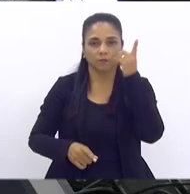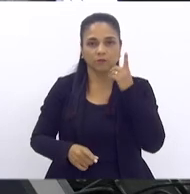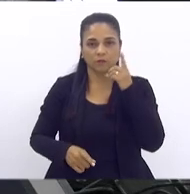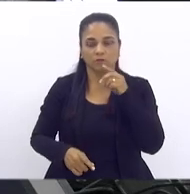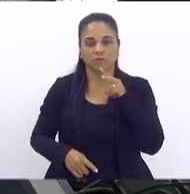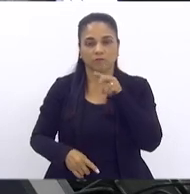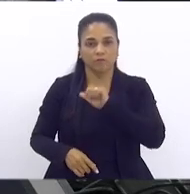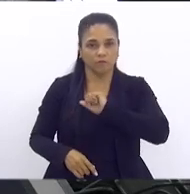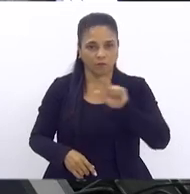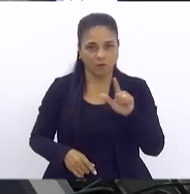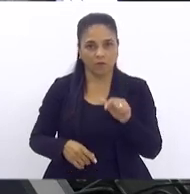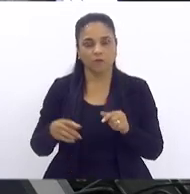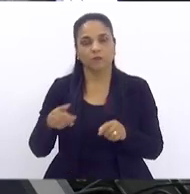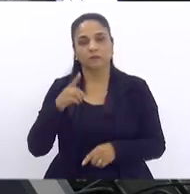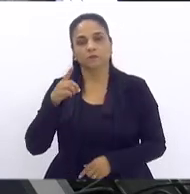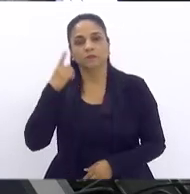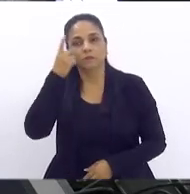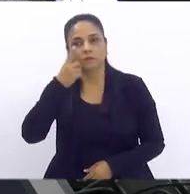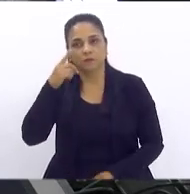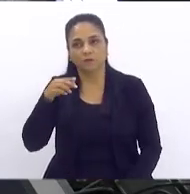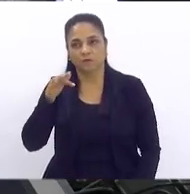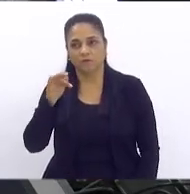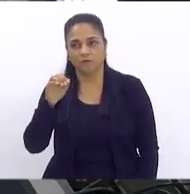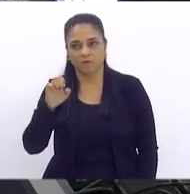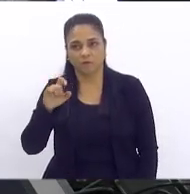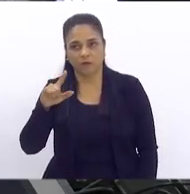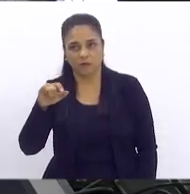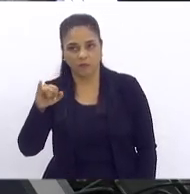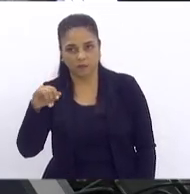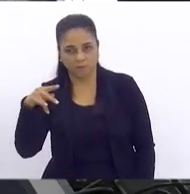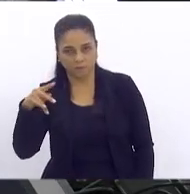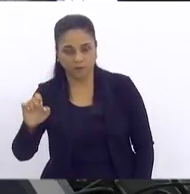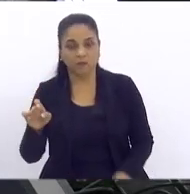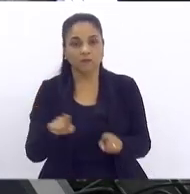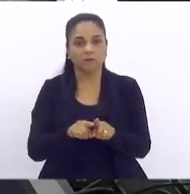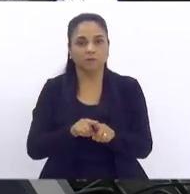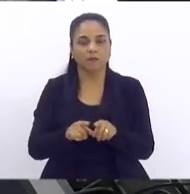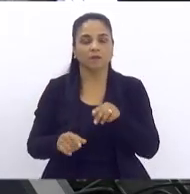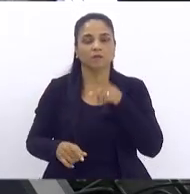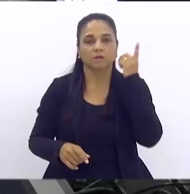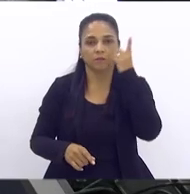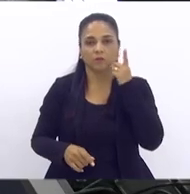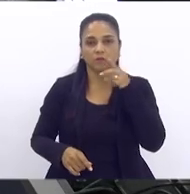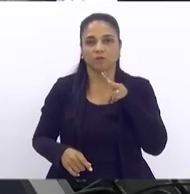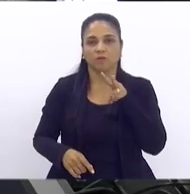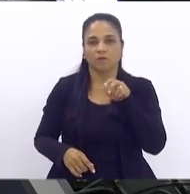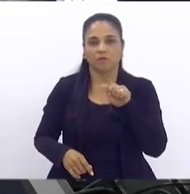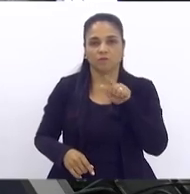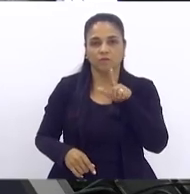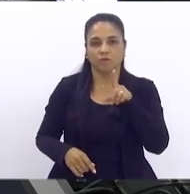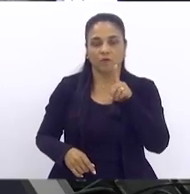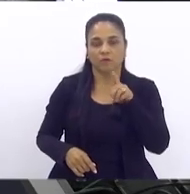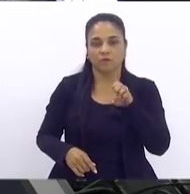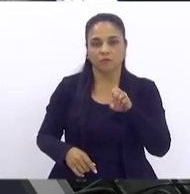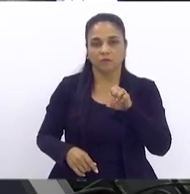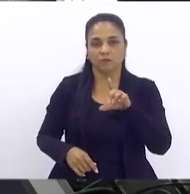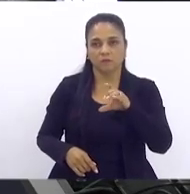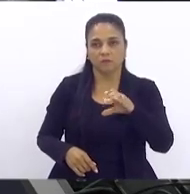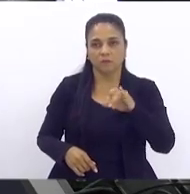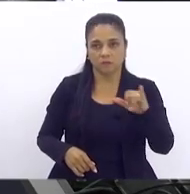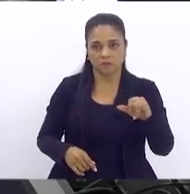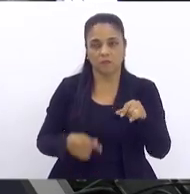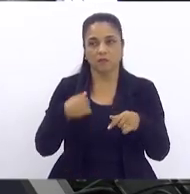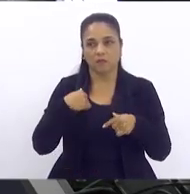Neto, primeiramente é um prazer, tá? Deputado Valdeci, primeiramente é um prazer, tá, para a diretoria de Portos e Costas,